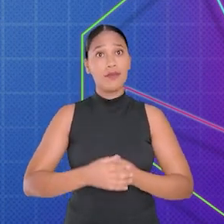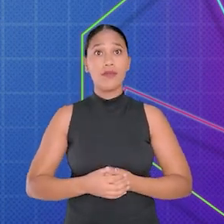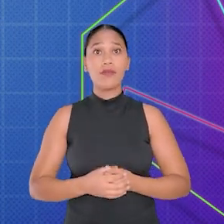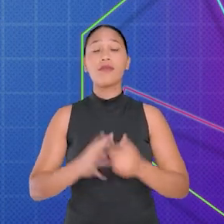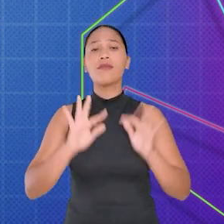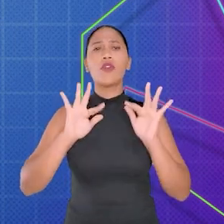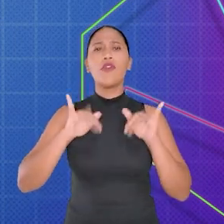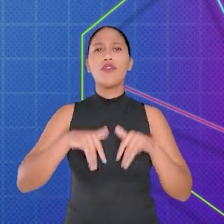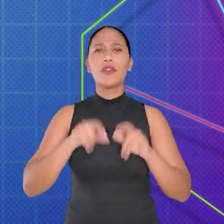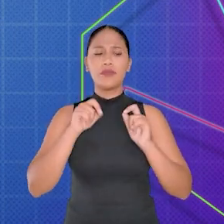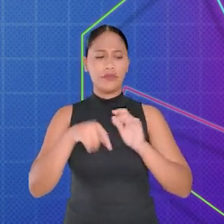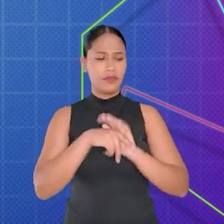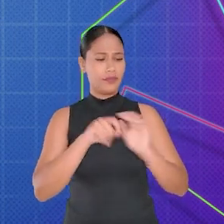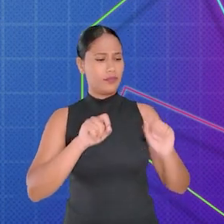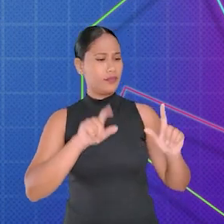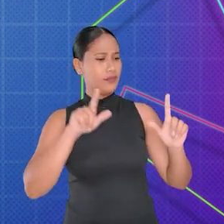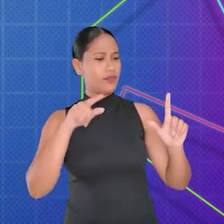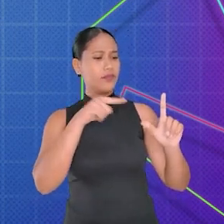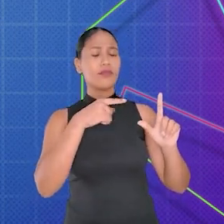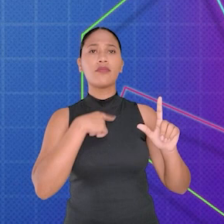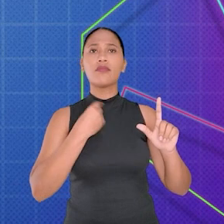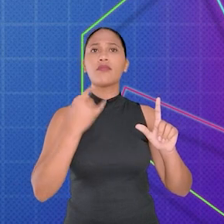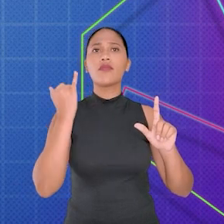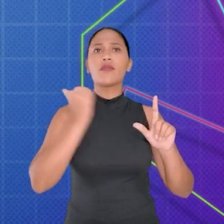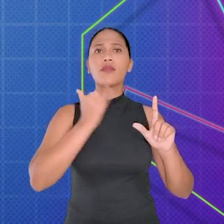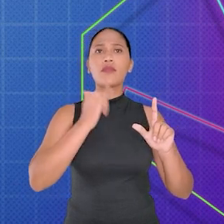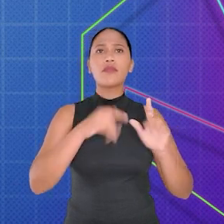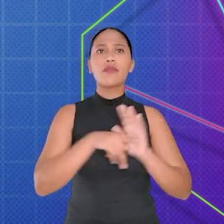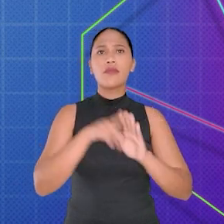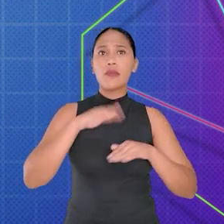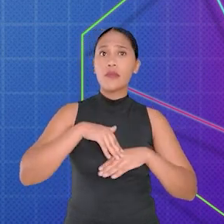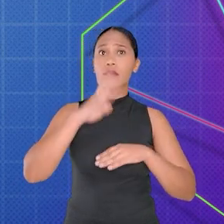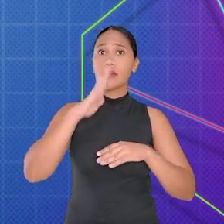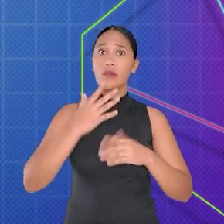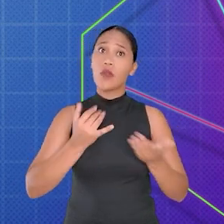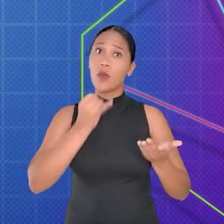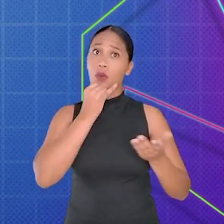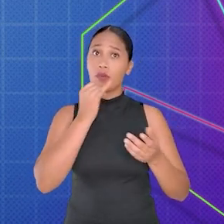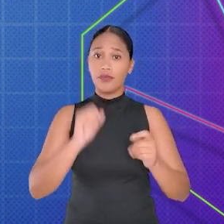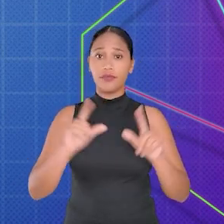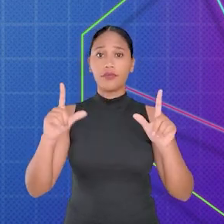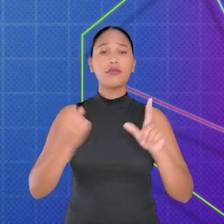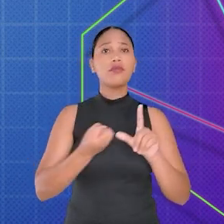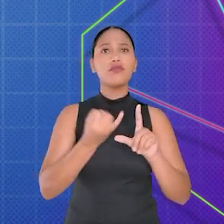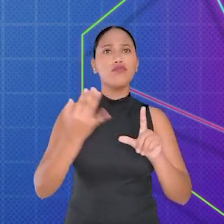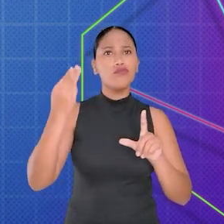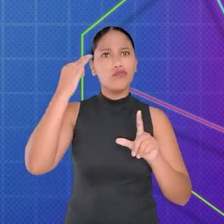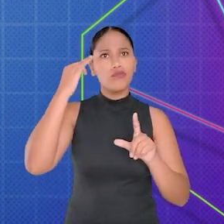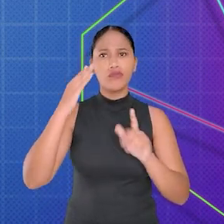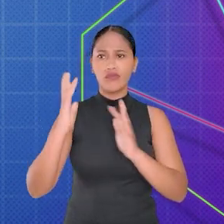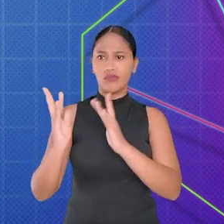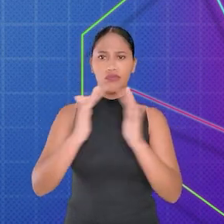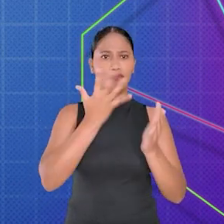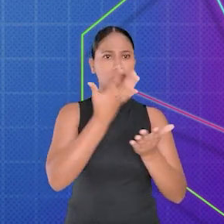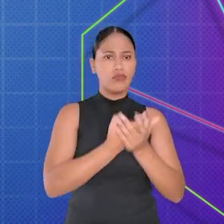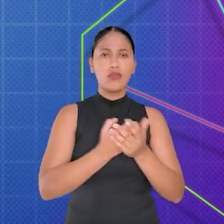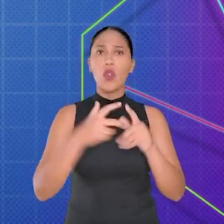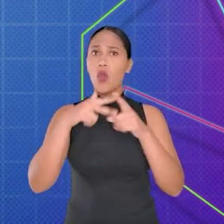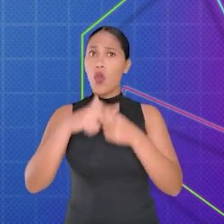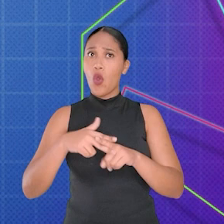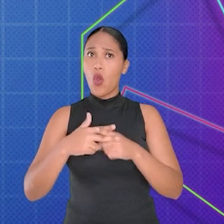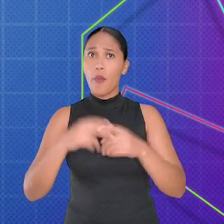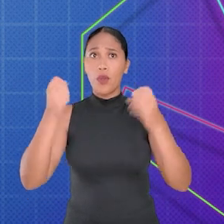exemplo. Por fim, as janelas de propriedades apresentam informações adicionais sobre o projeto, como o tamanho do arquivo, a resolução de renderização,